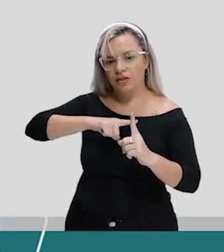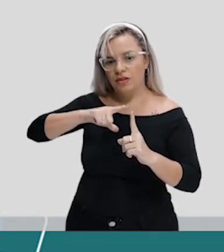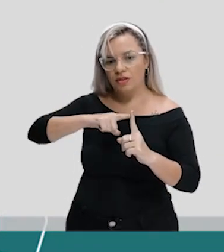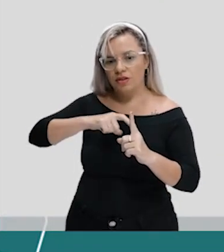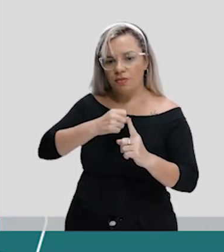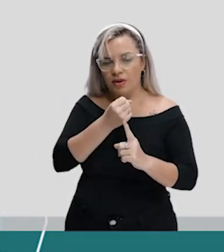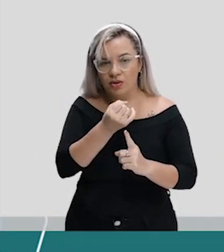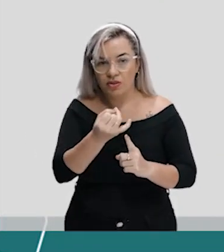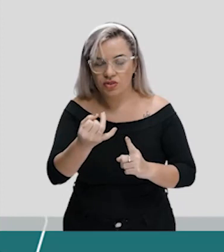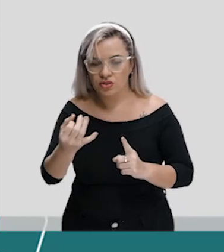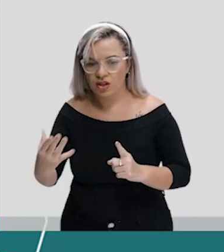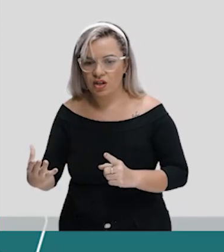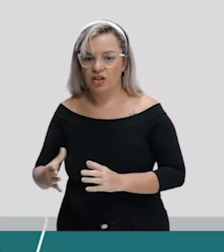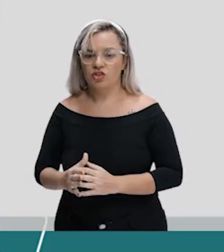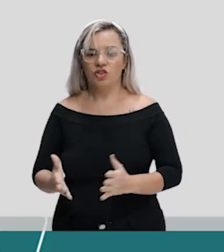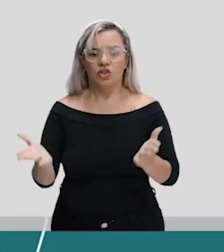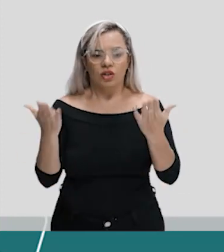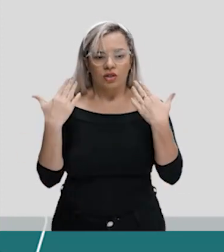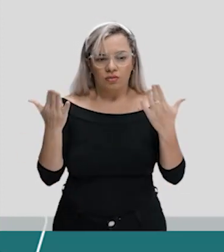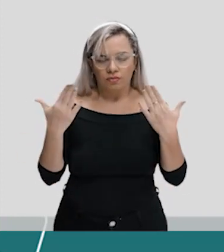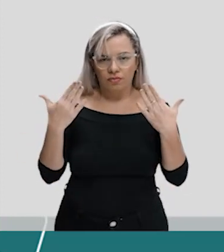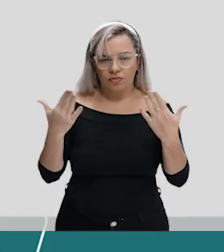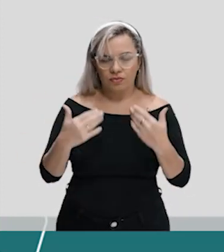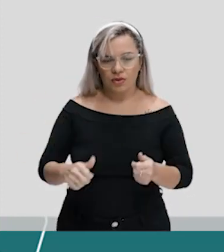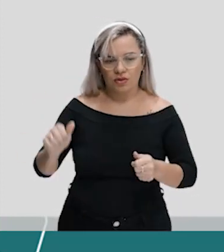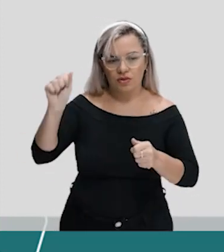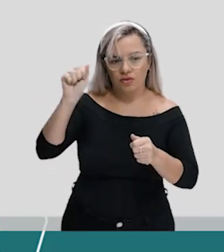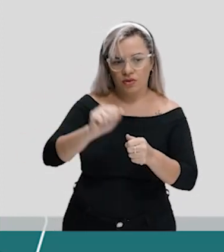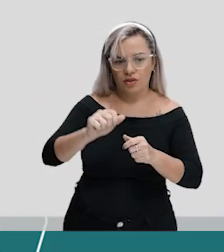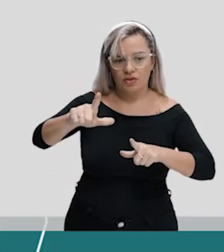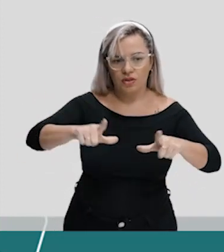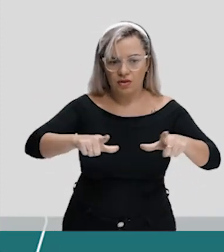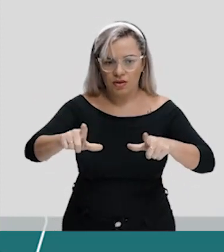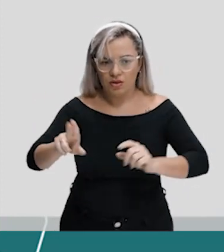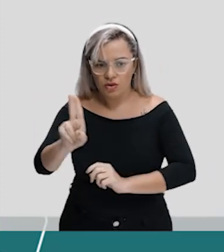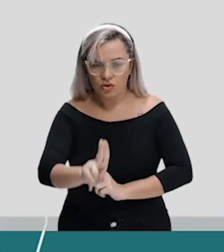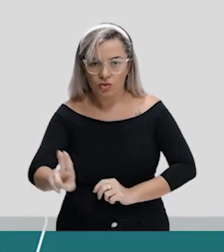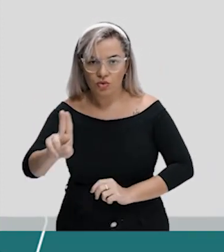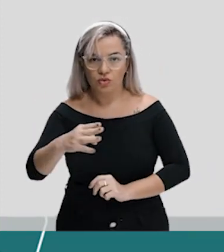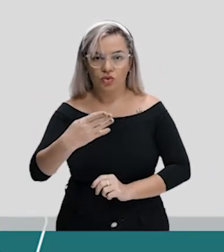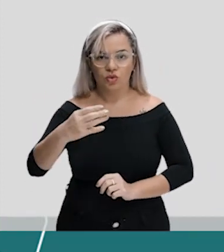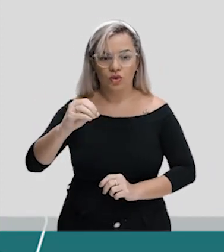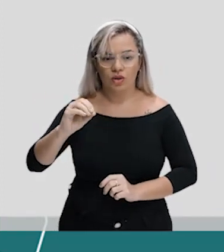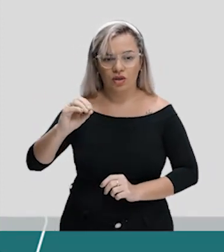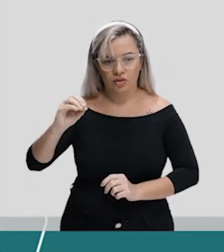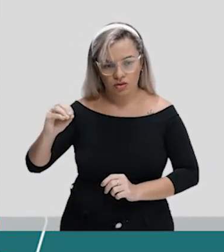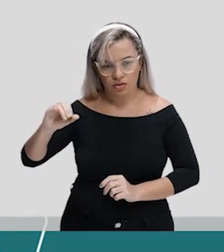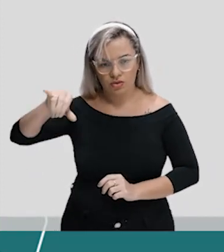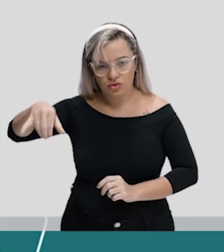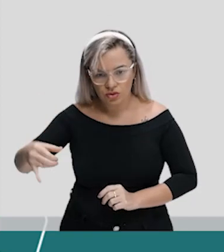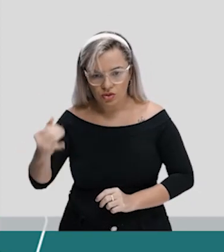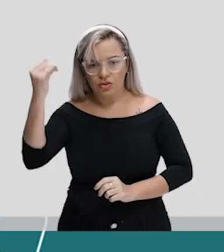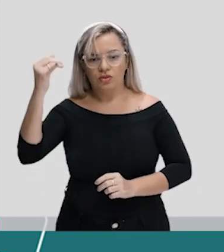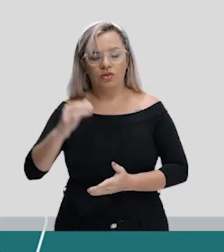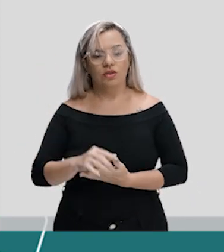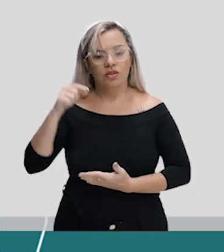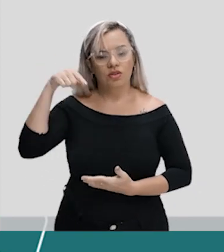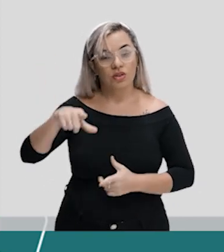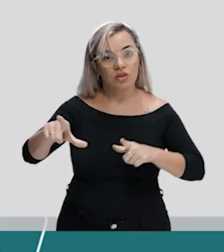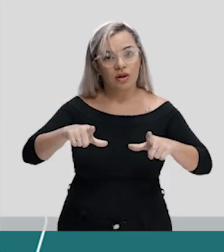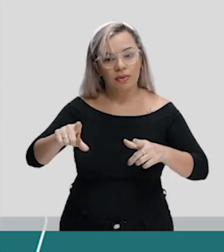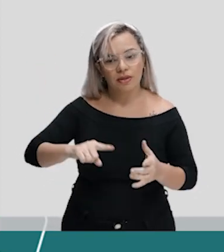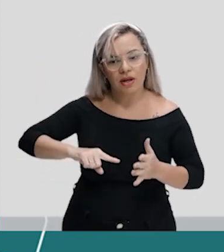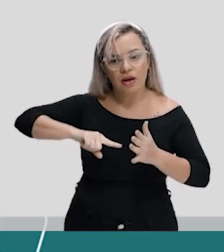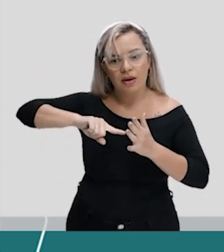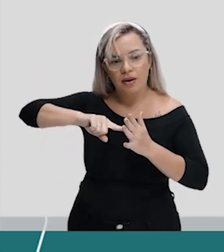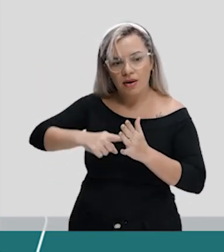calor e realiza um trabalho útil de 400 joules. Considerando que o trabalho da máquina é obtido isobaricamente